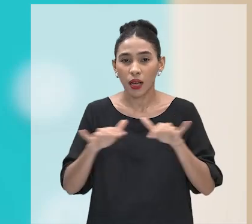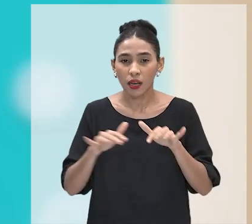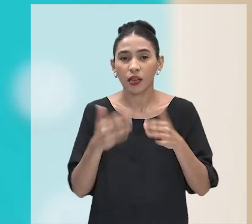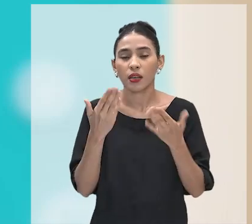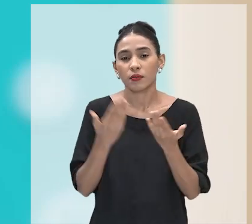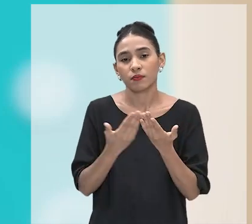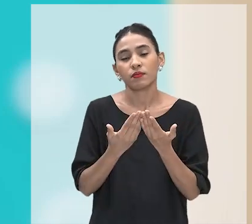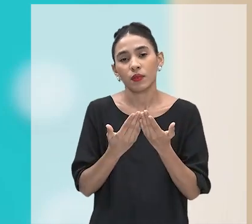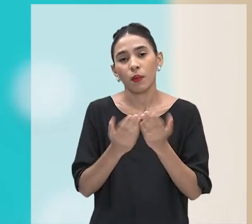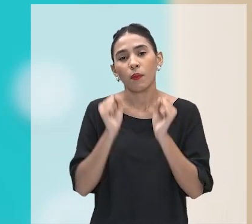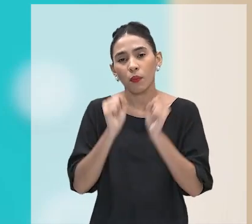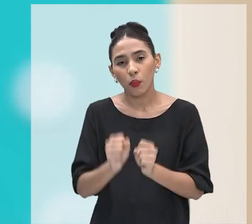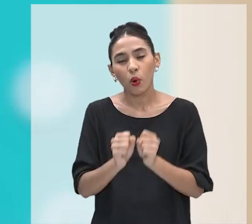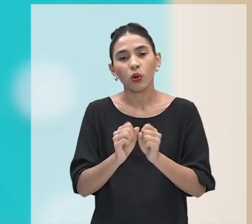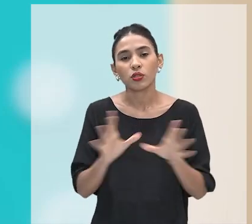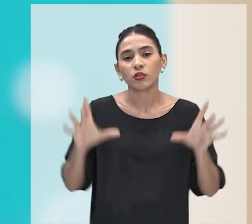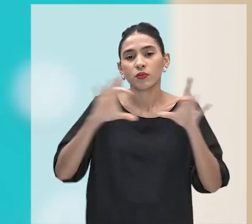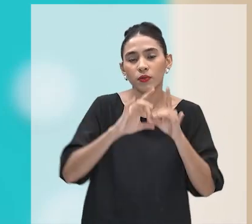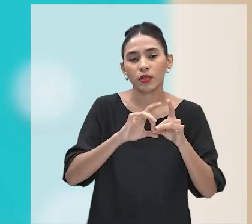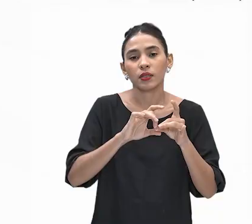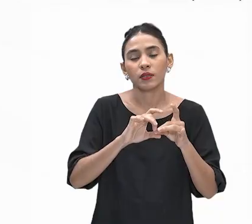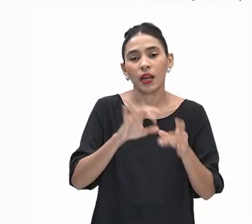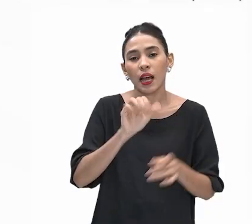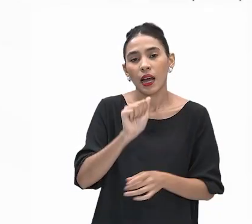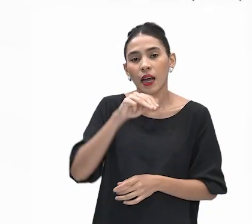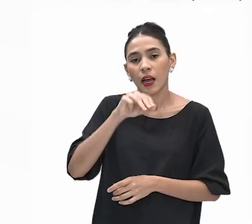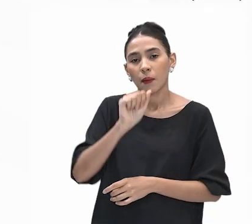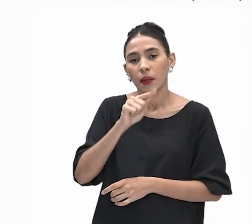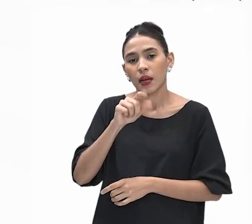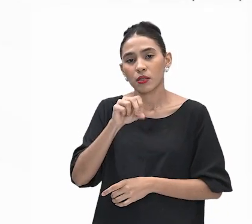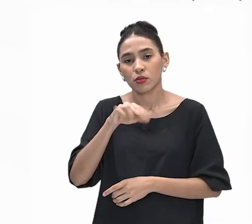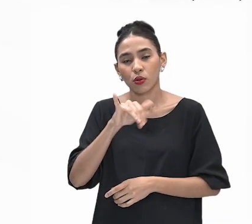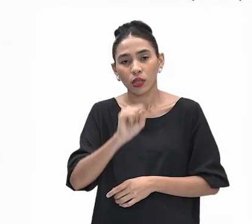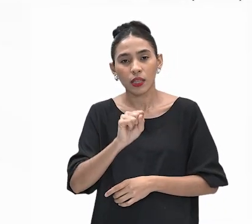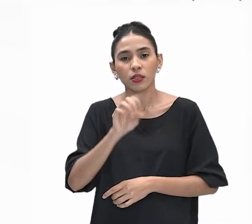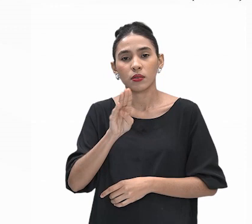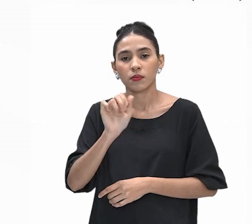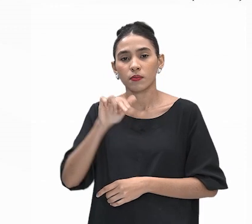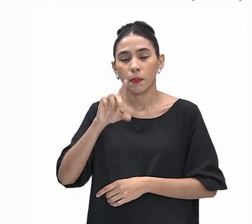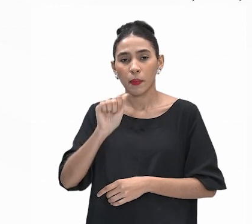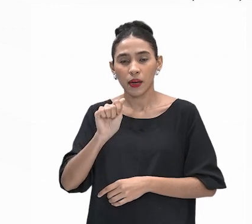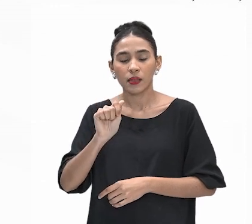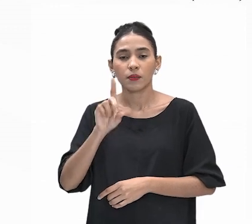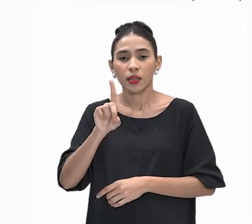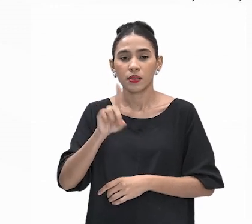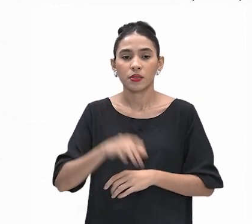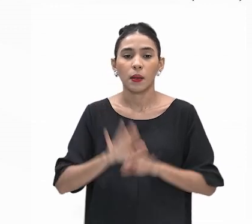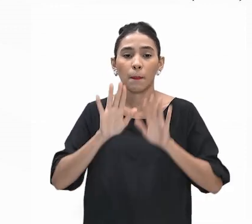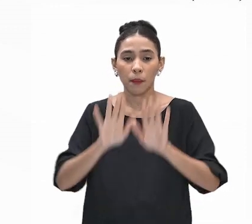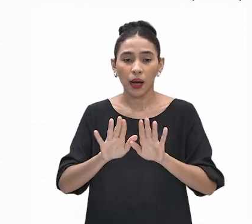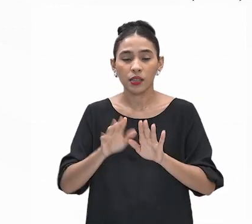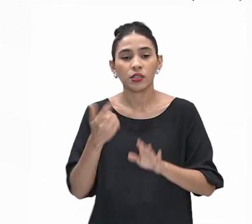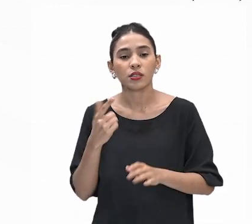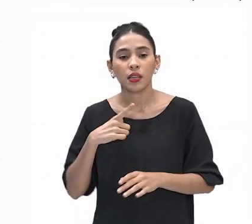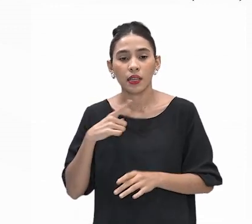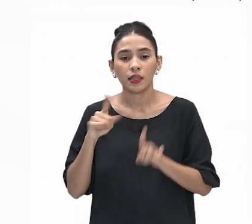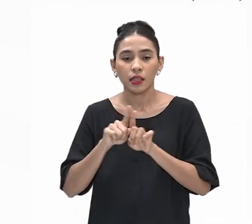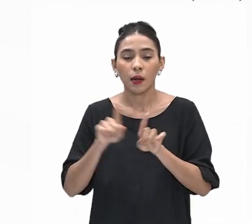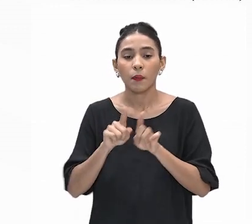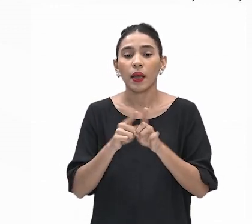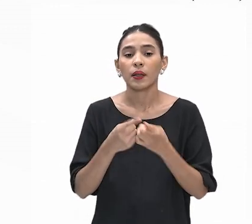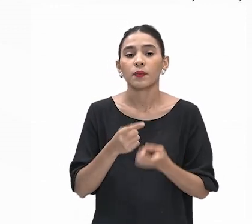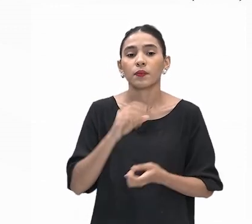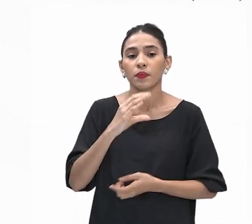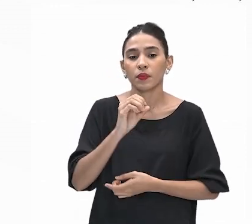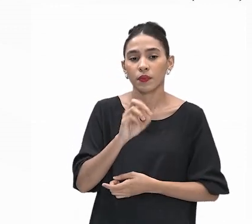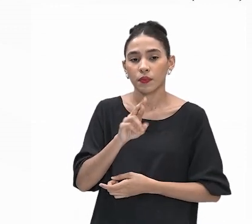quem gosta de cantar? Nós temos o Coral do Amazonas. Vamos ver? Criado em 1997 para atender ao programa